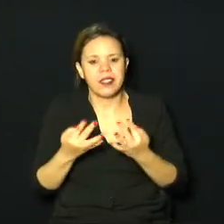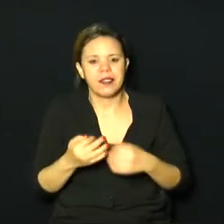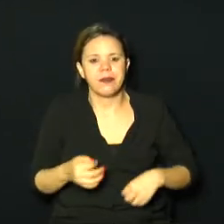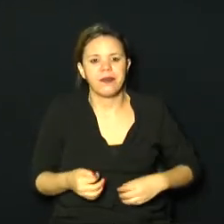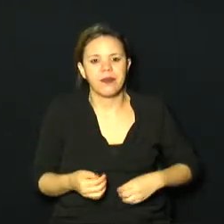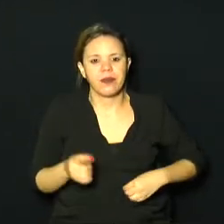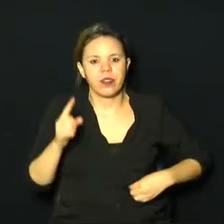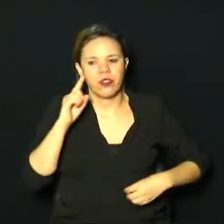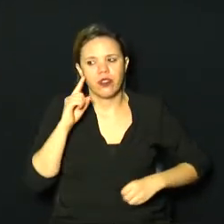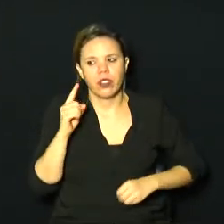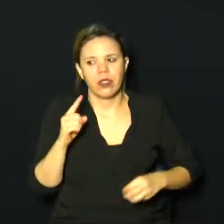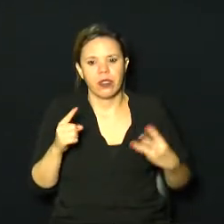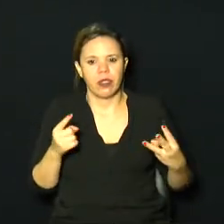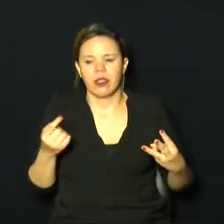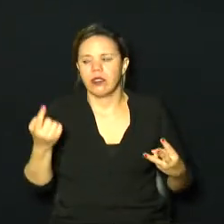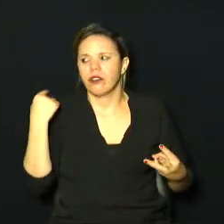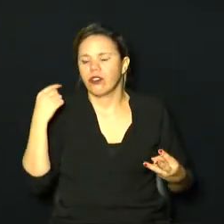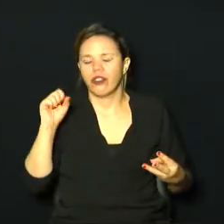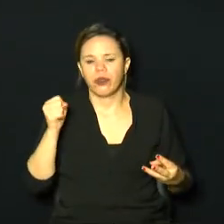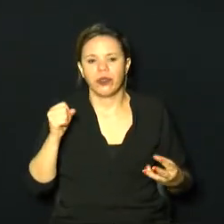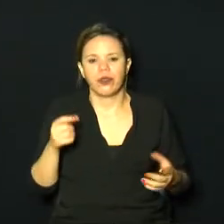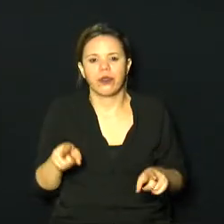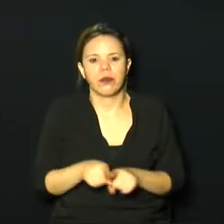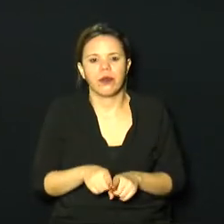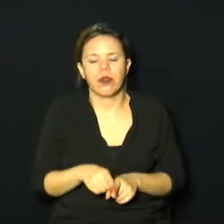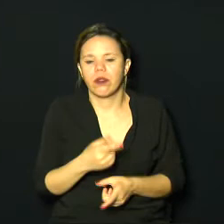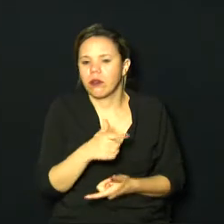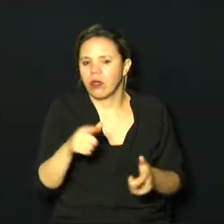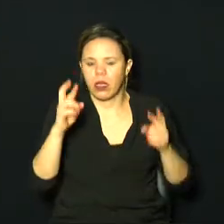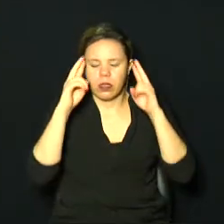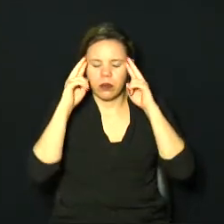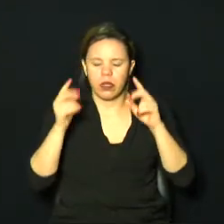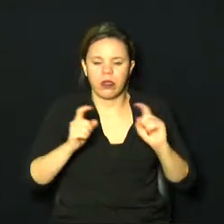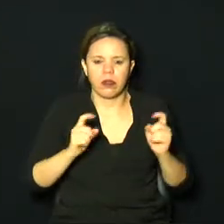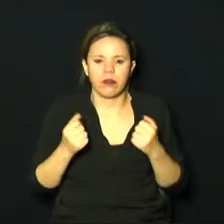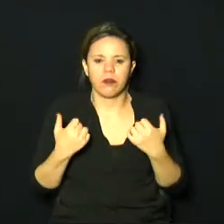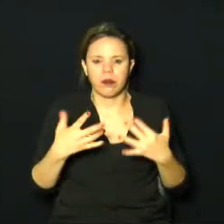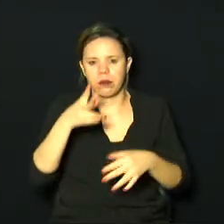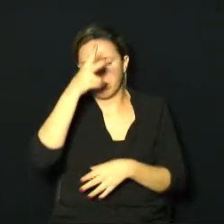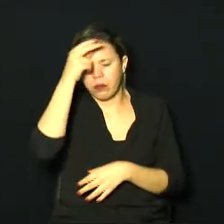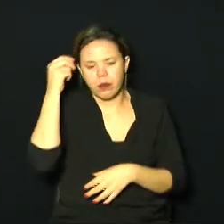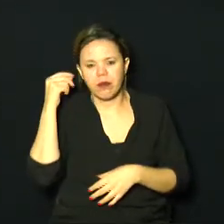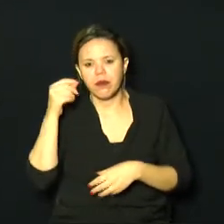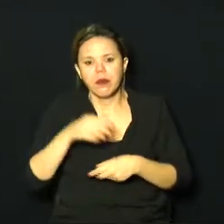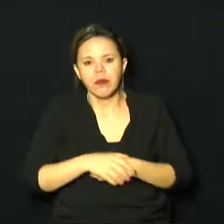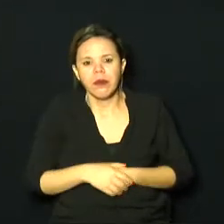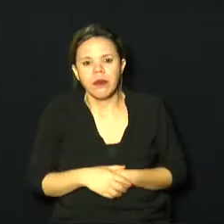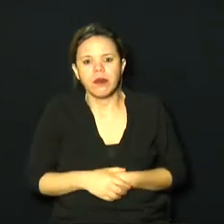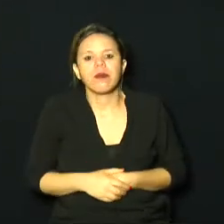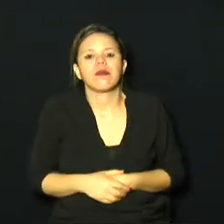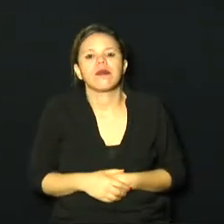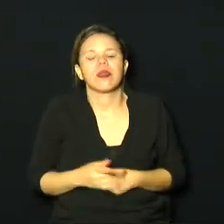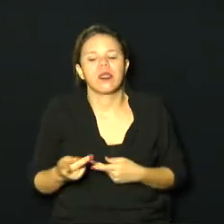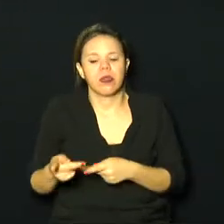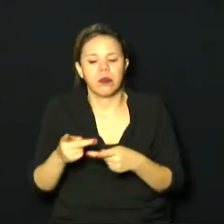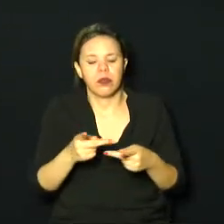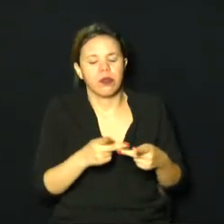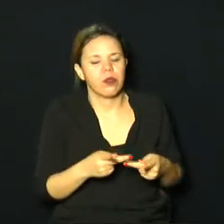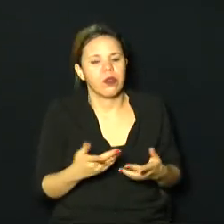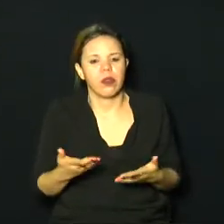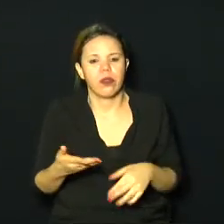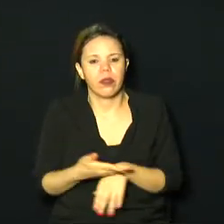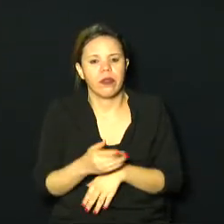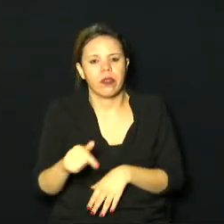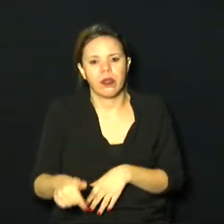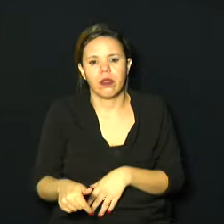no dia 3 e no dia 8, mas é um desrespeito com a audiência pública, com demais vereadores, com a população e os demais convidados aqui, que elas